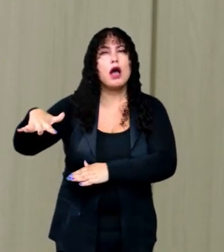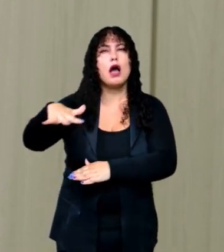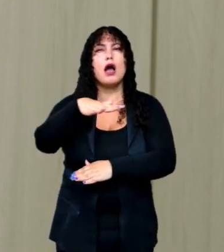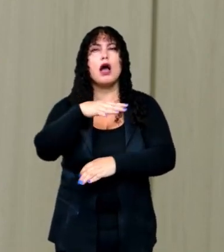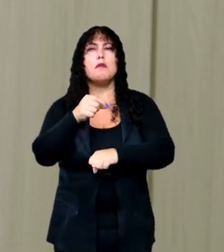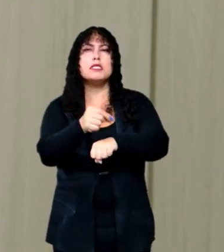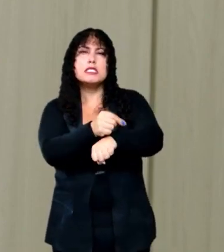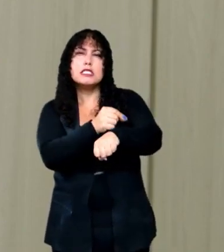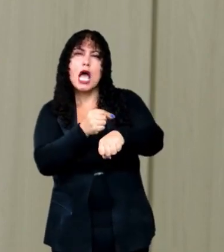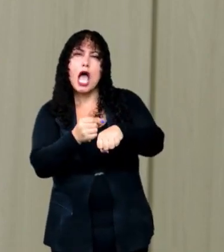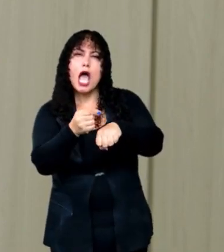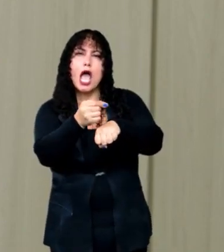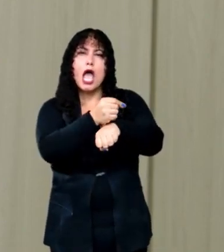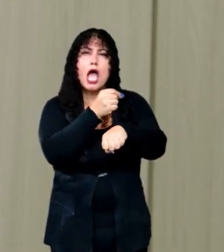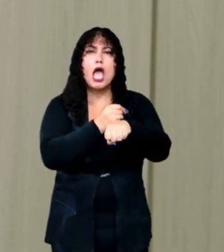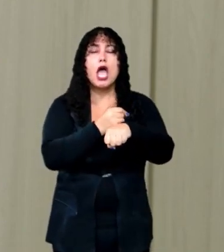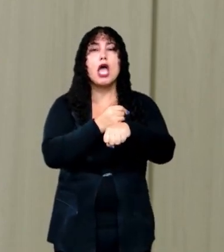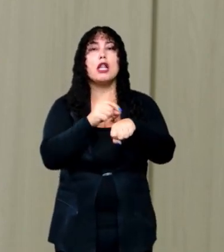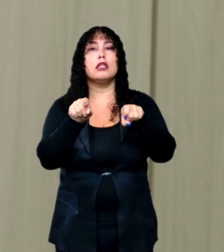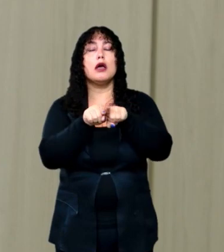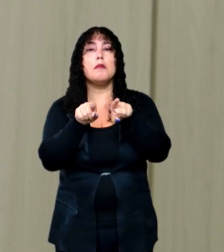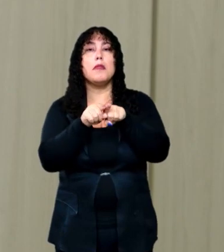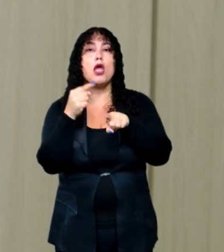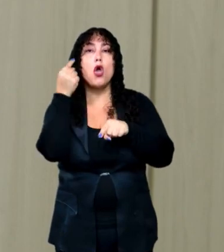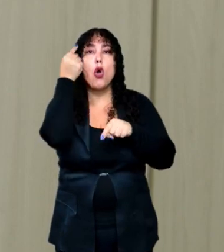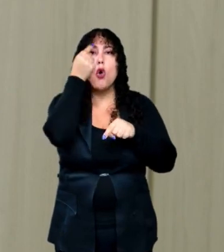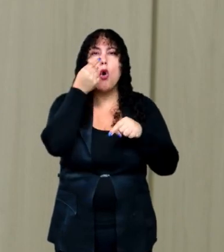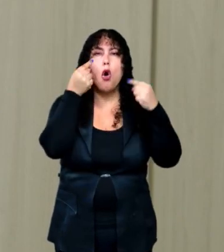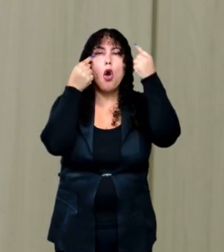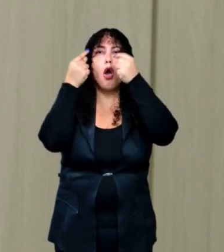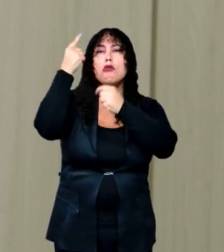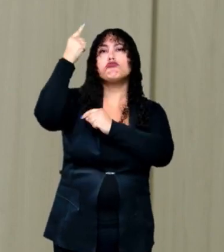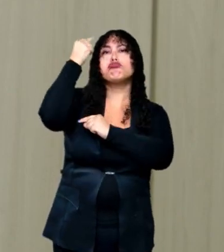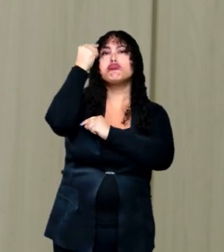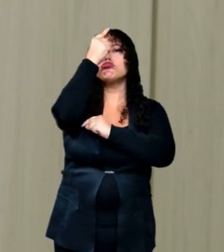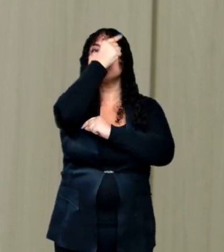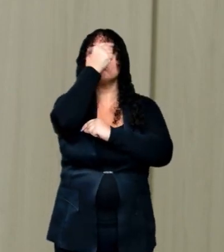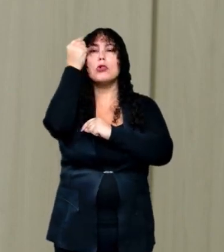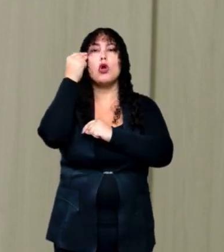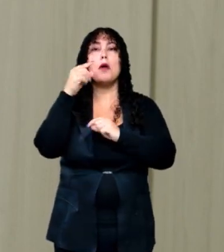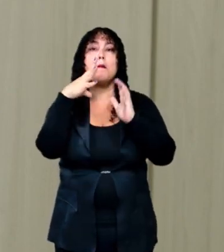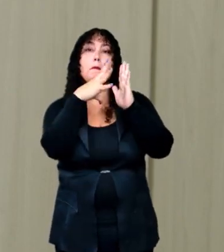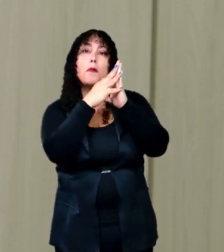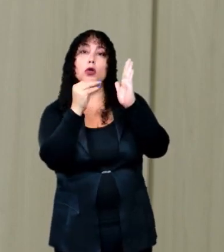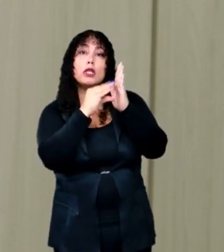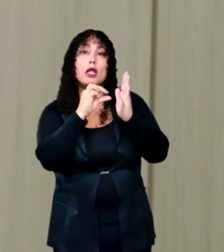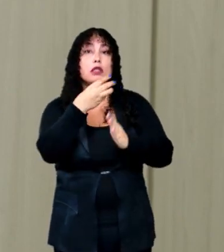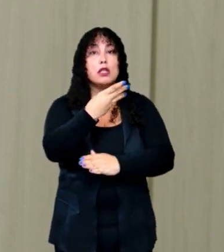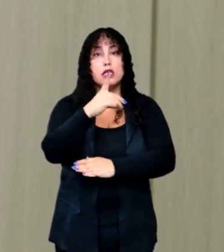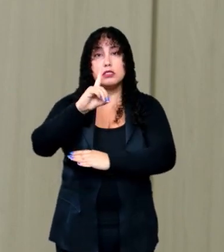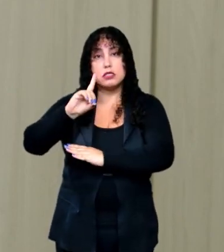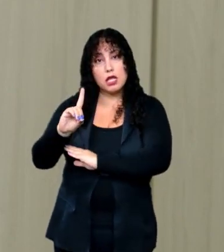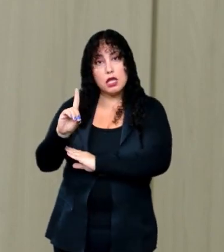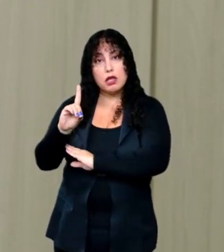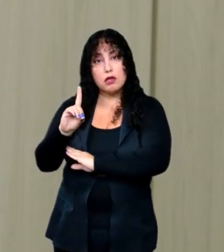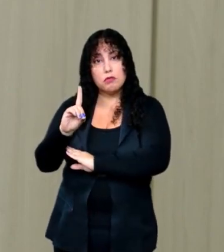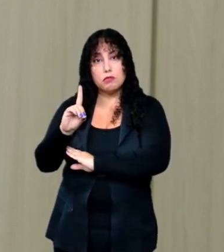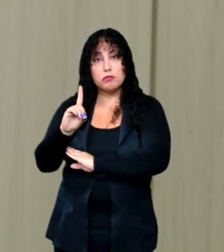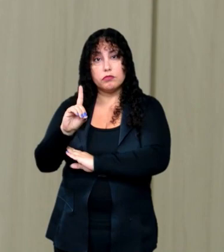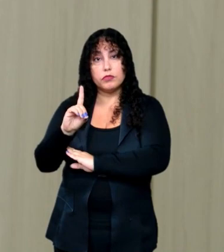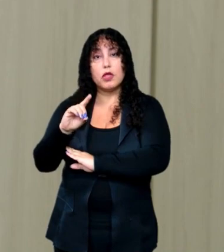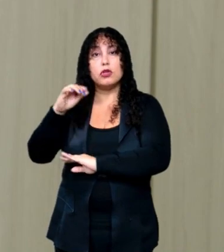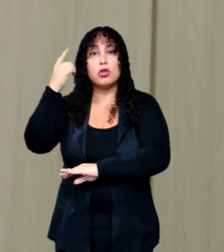células sintéticas, de córneas para testar colírio, né? Mais nesse sentido de modelos em 3D, e aí a